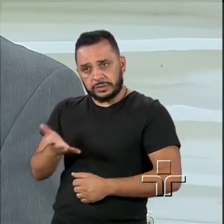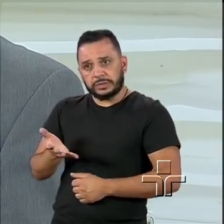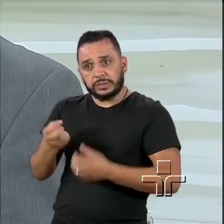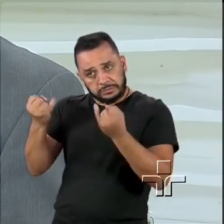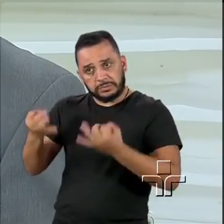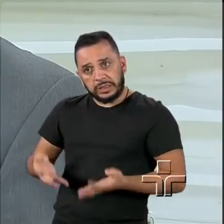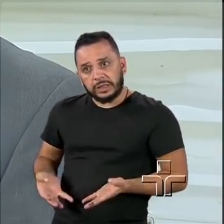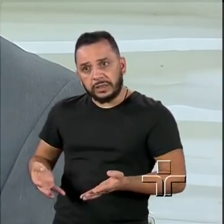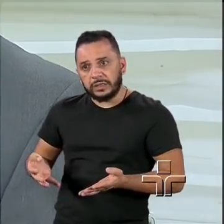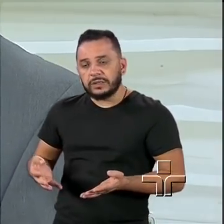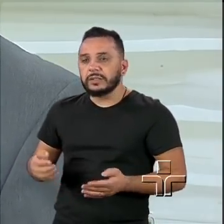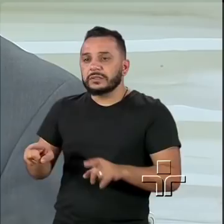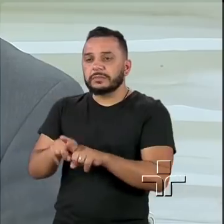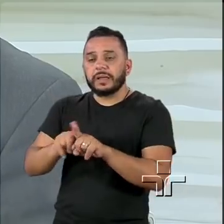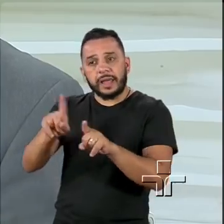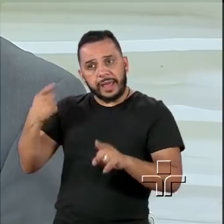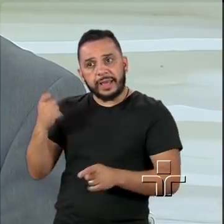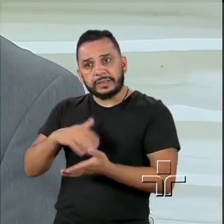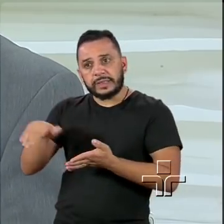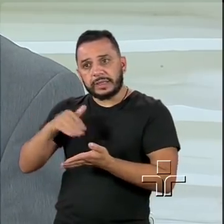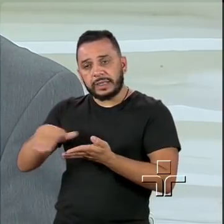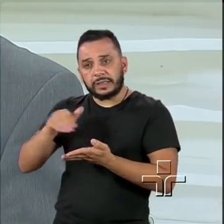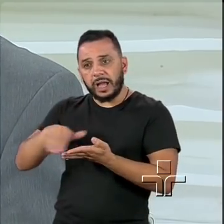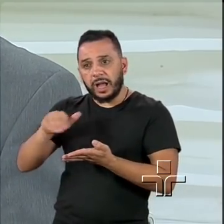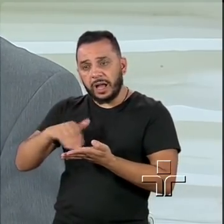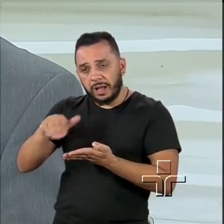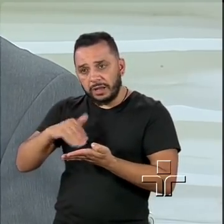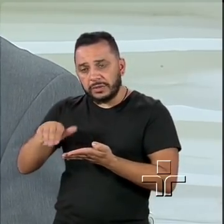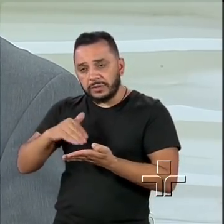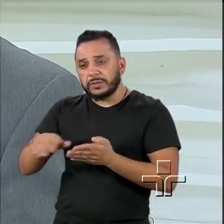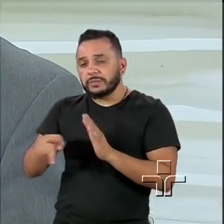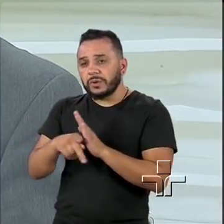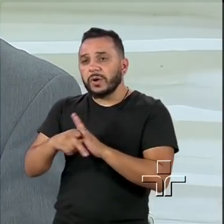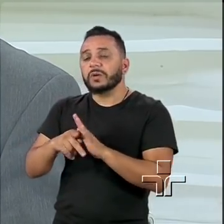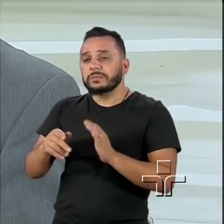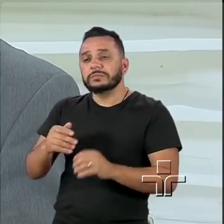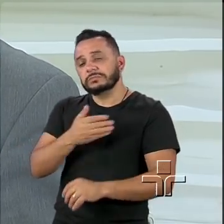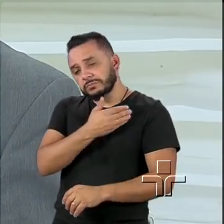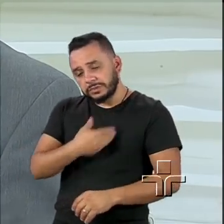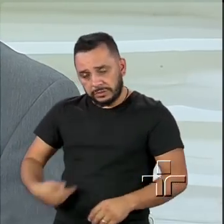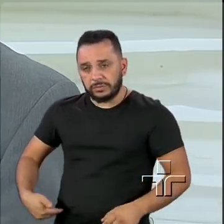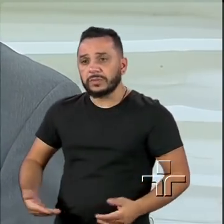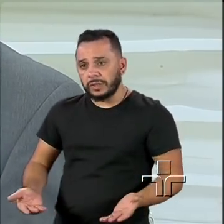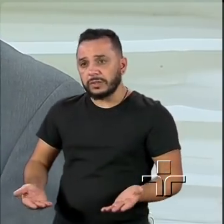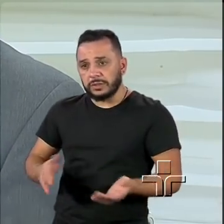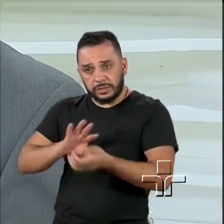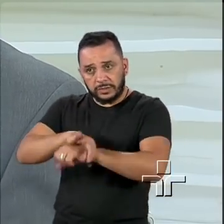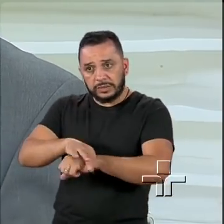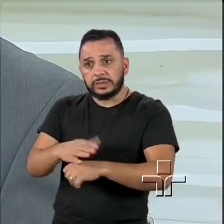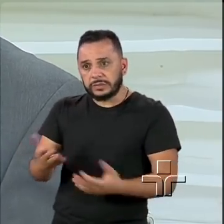fala isso foi esse secretário, aliás, do exercício como secretário de segurança, que disse: aqui a